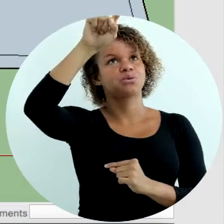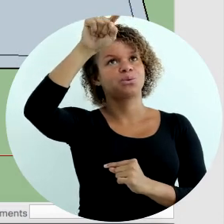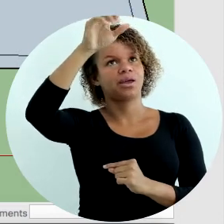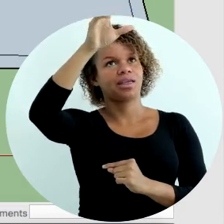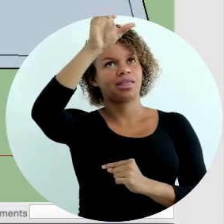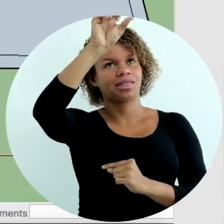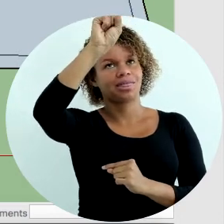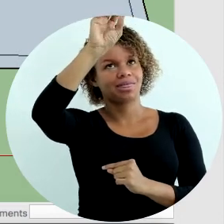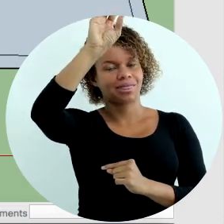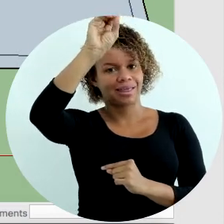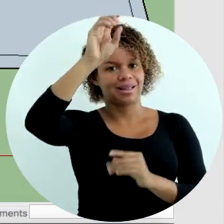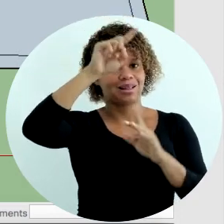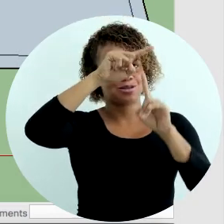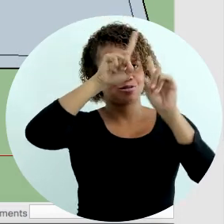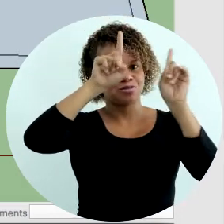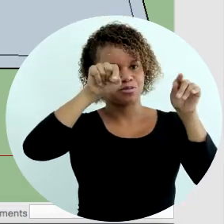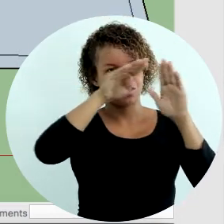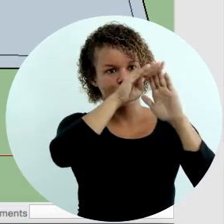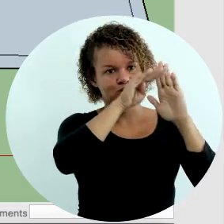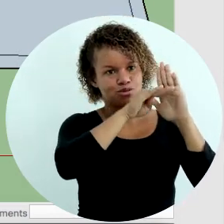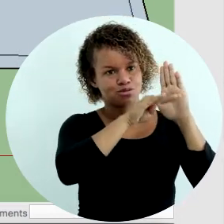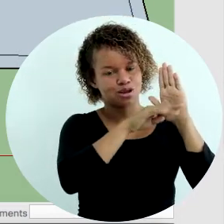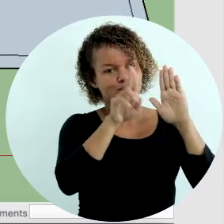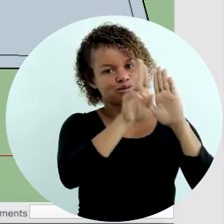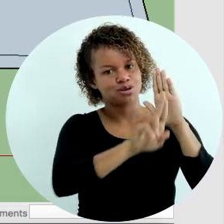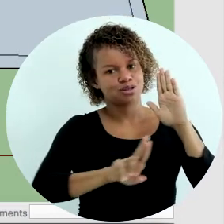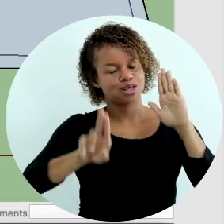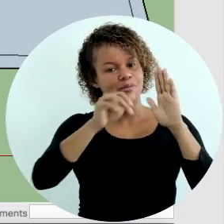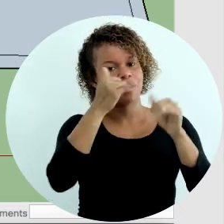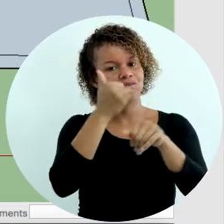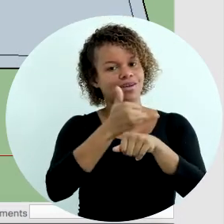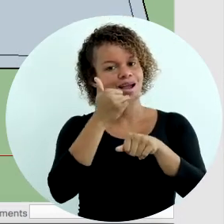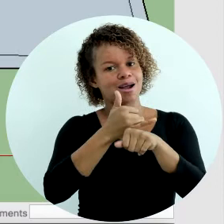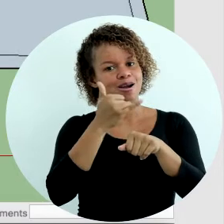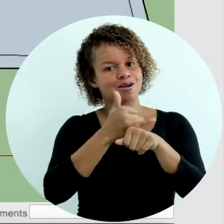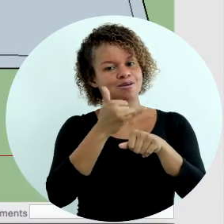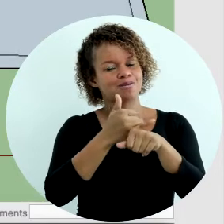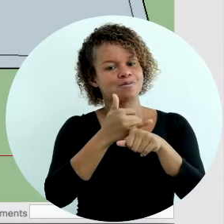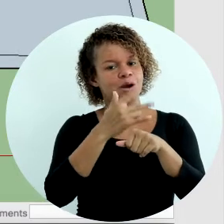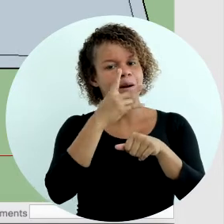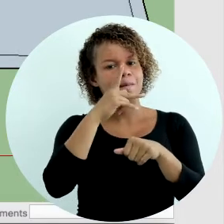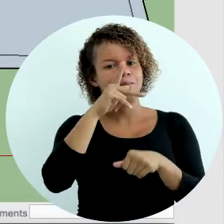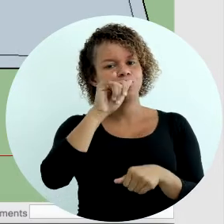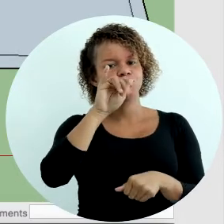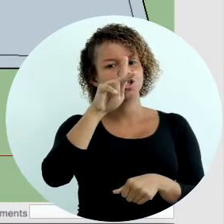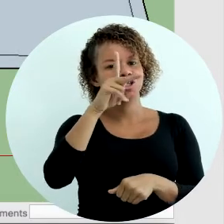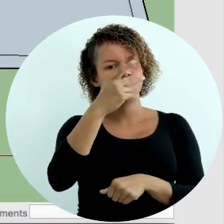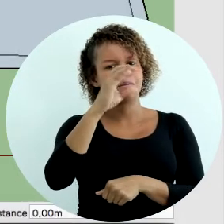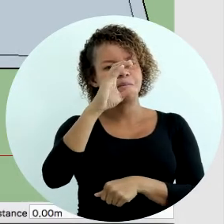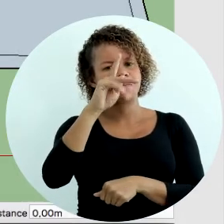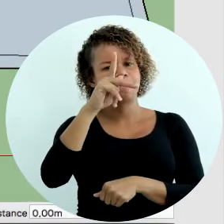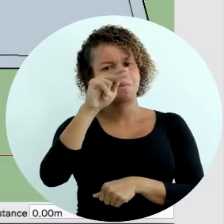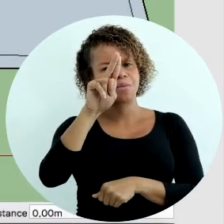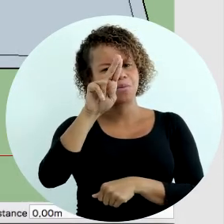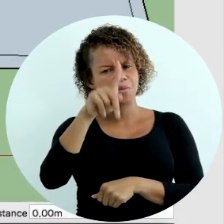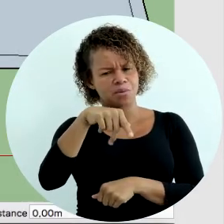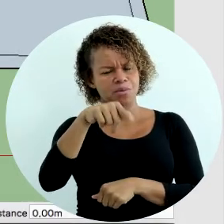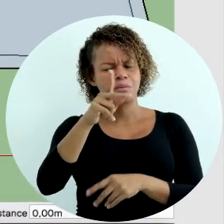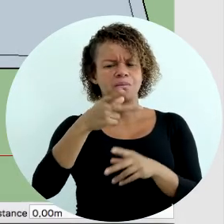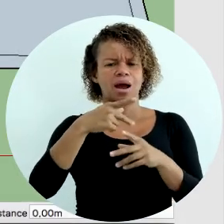de 2,80 da parede desse projeto. E para isso nós utilizaremos a ferramenta Push and Pull, que é para